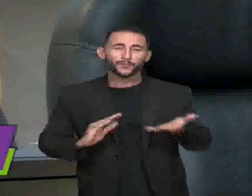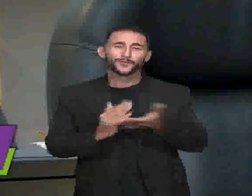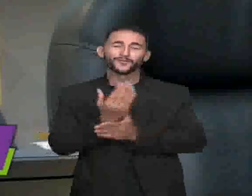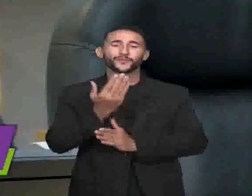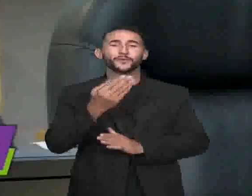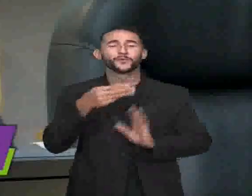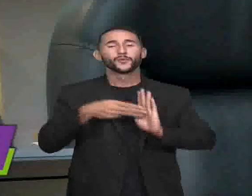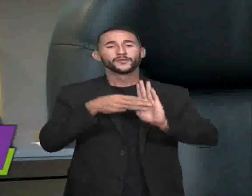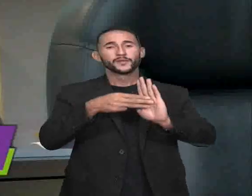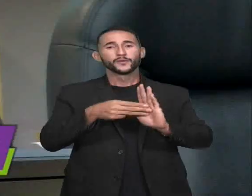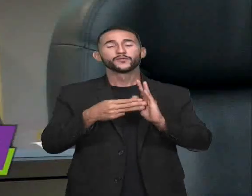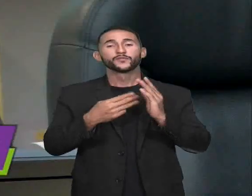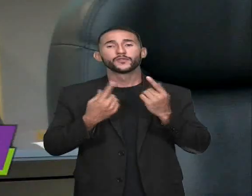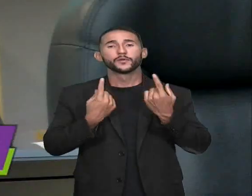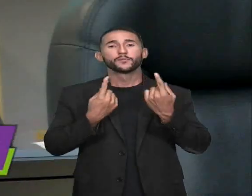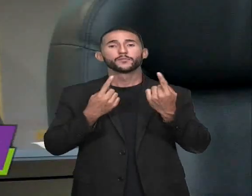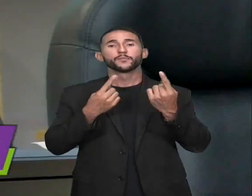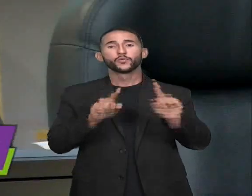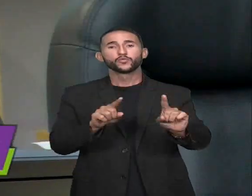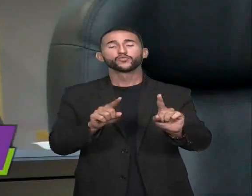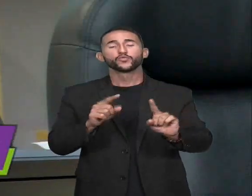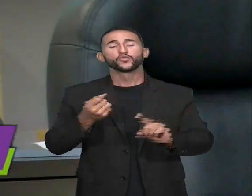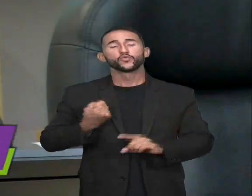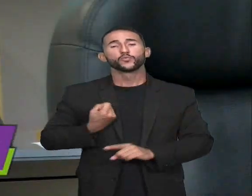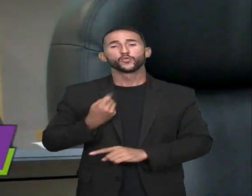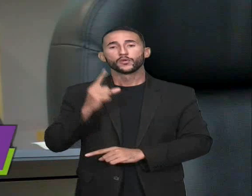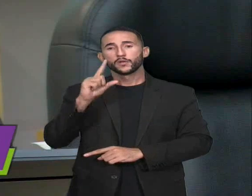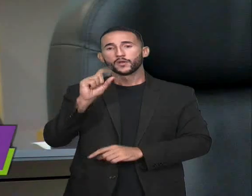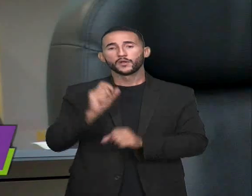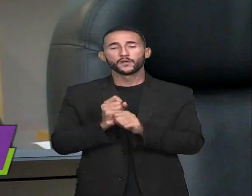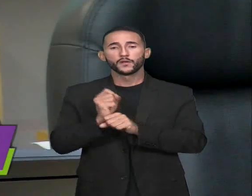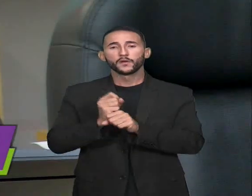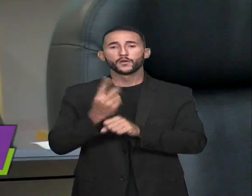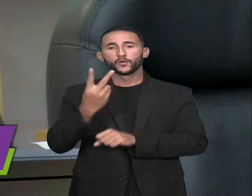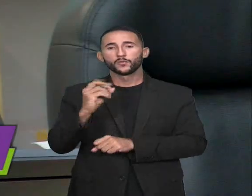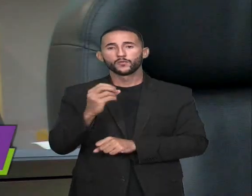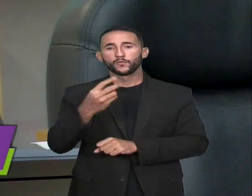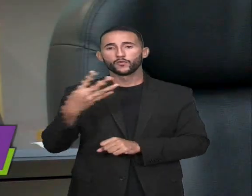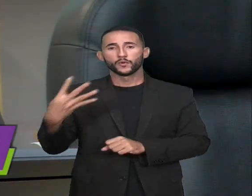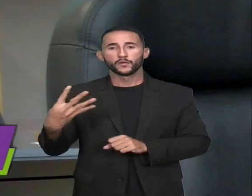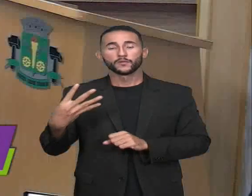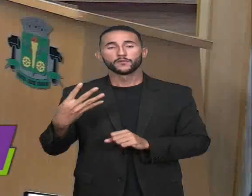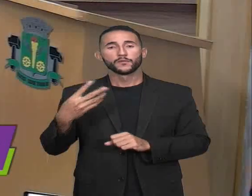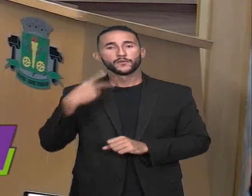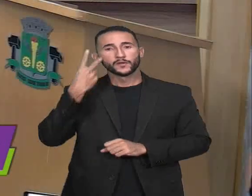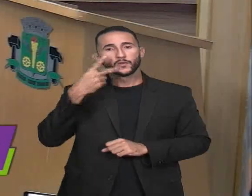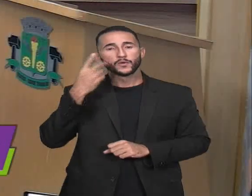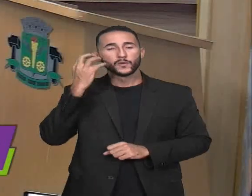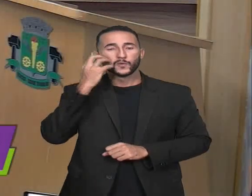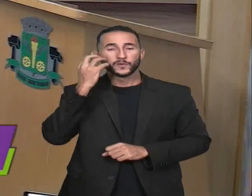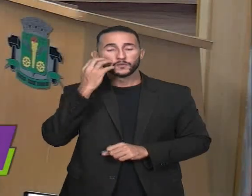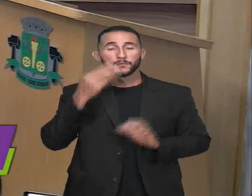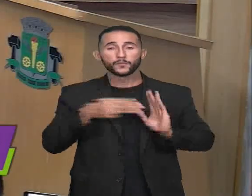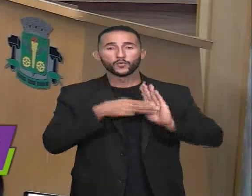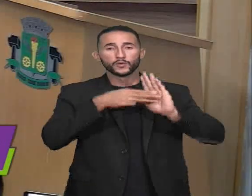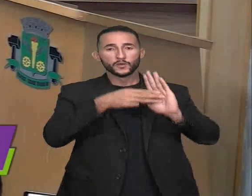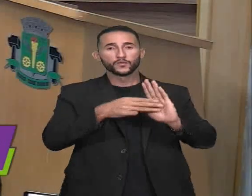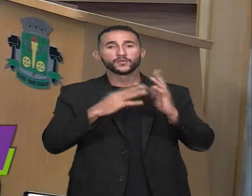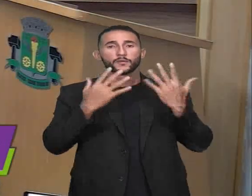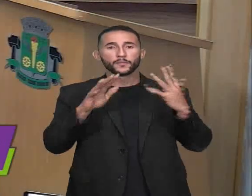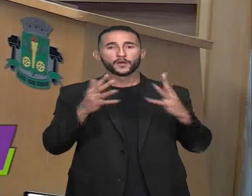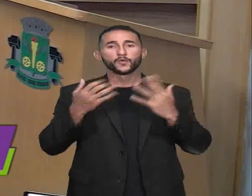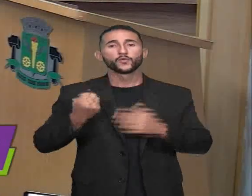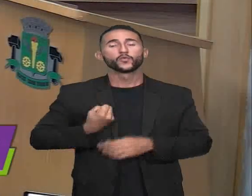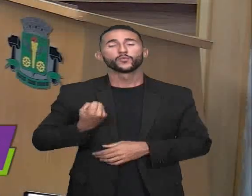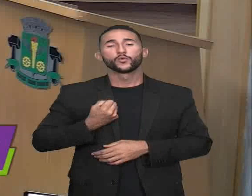repúdio 10/24 da Nobre vereadora Lúcia da Saúde Moção de aplauso número